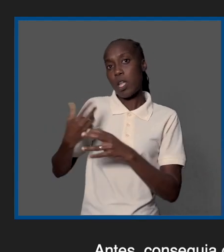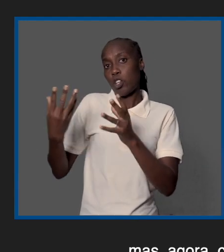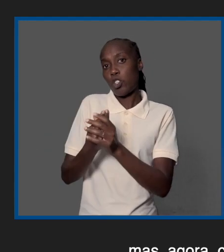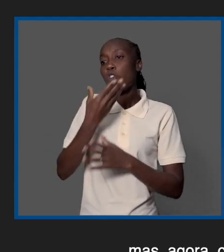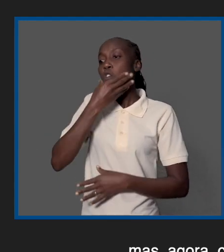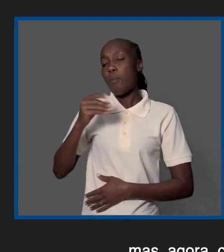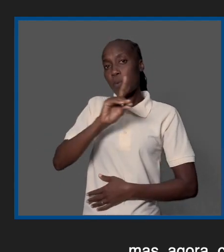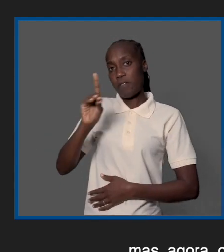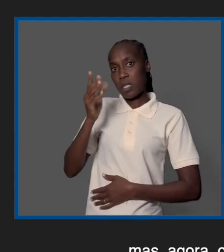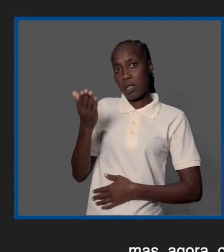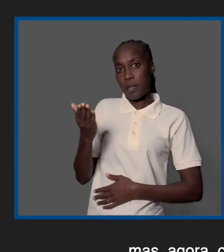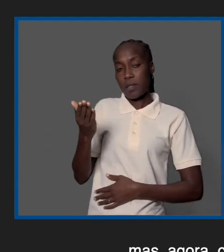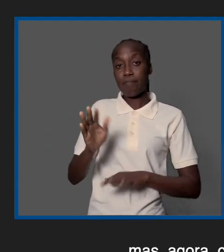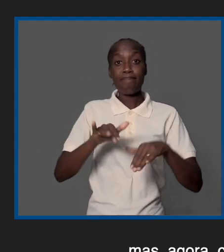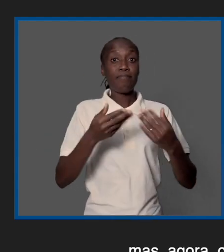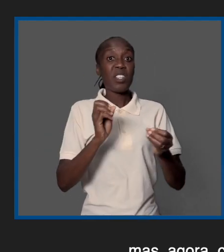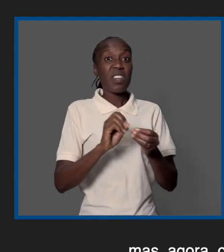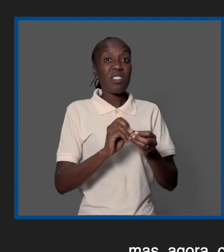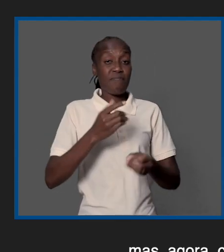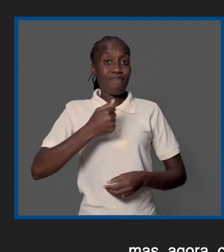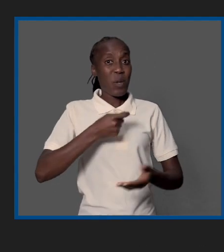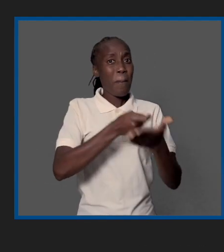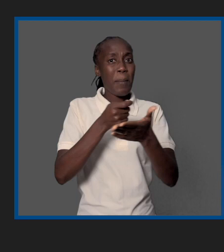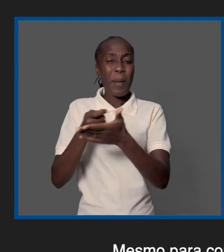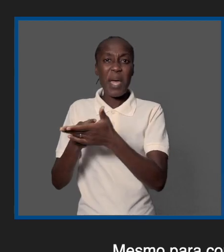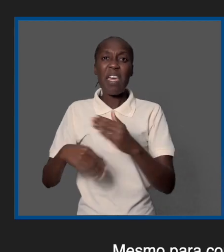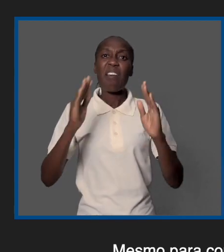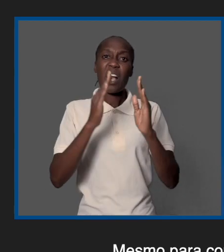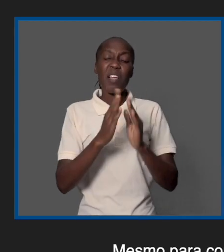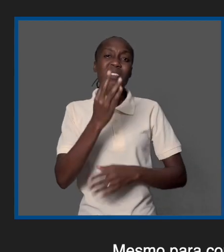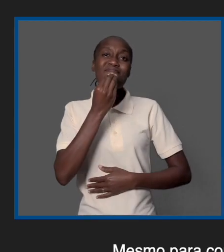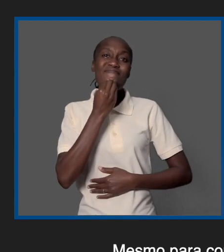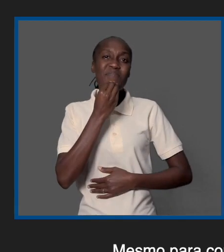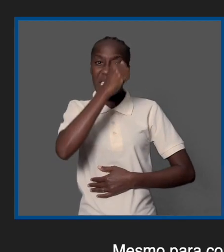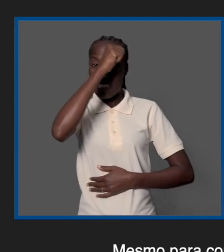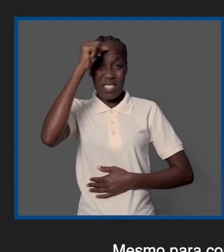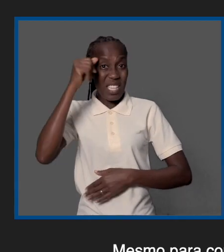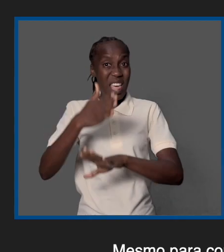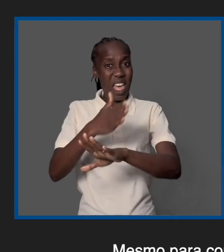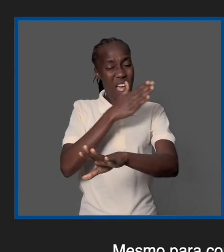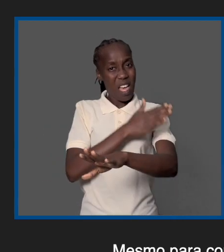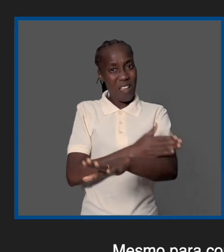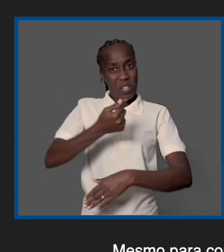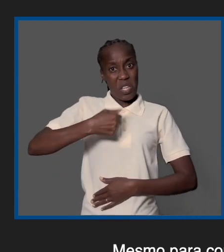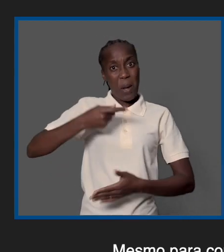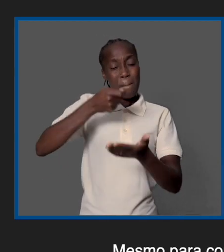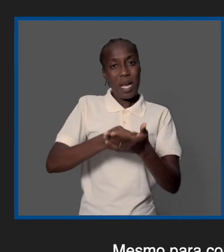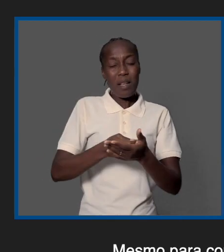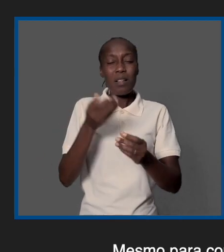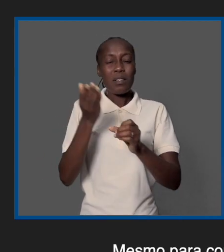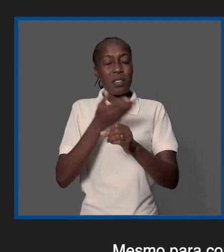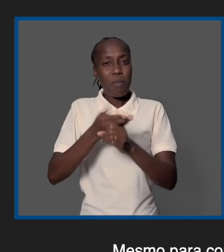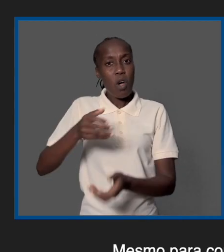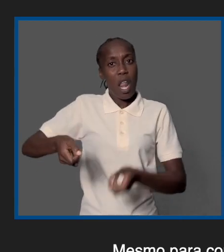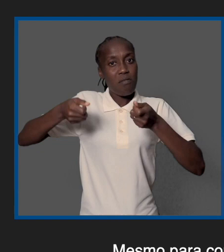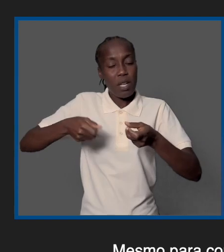batata, assim tinha que comprar por quilo, outras coisas já não consegue comprar. Mesmo frango para comprar para casa não é fácil. Compre